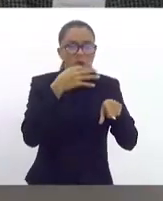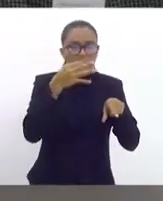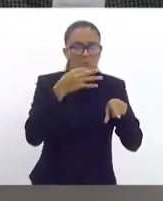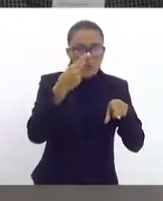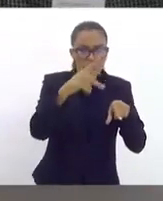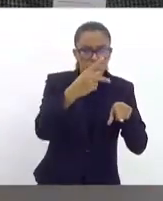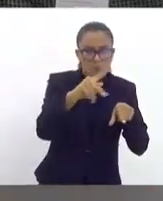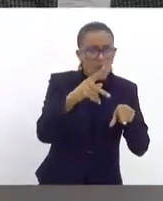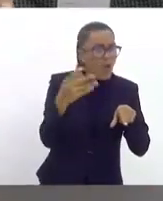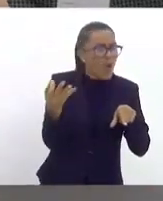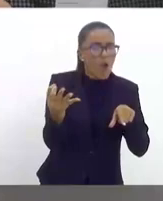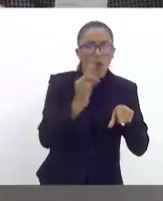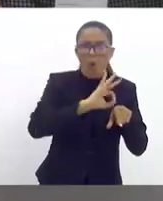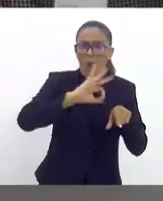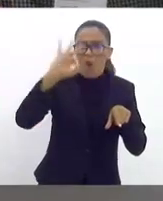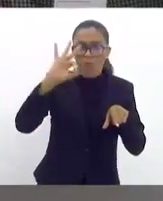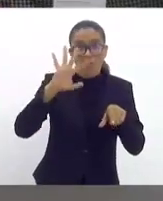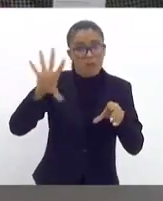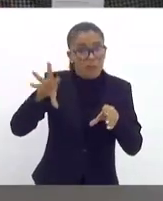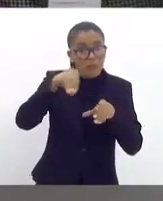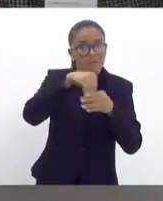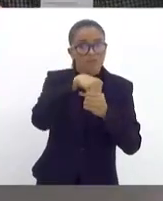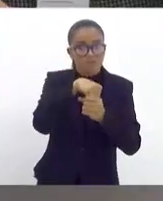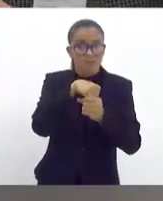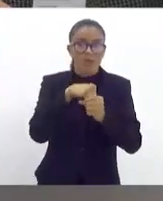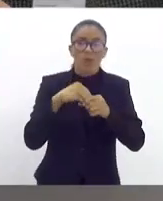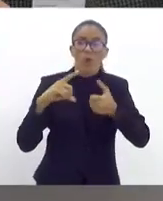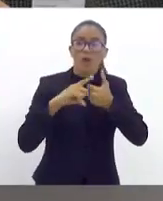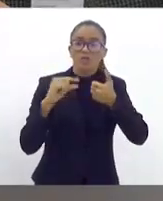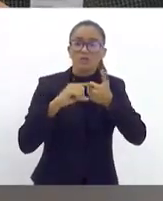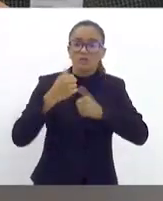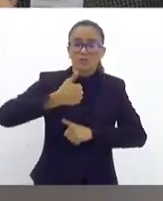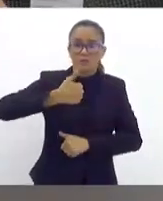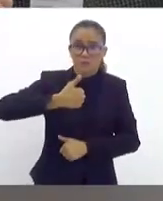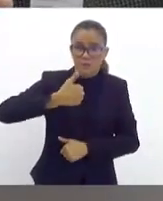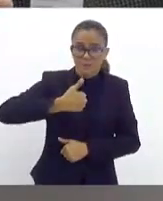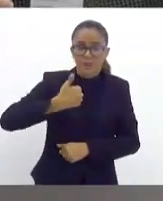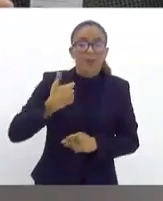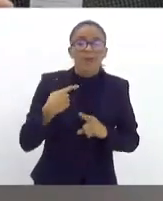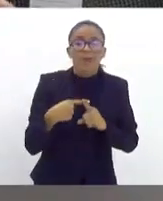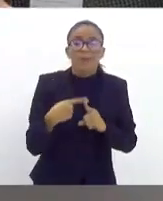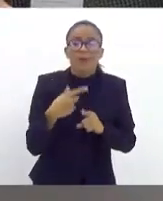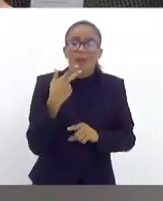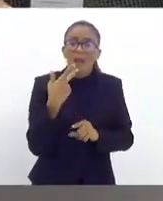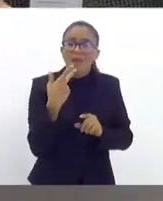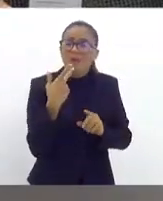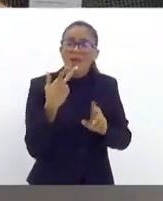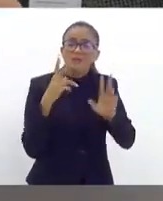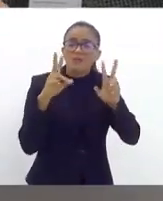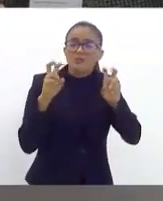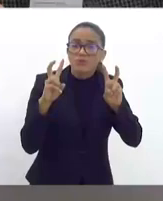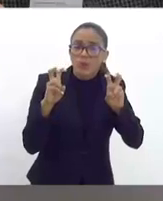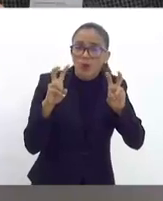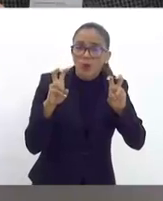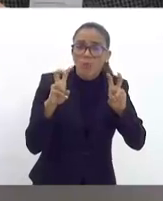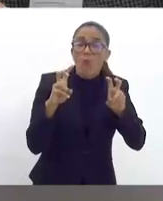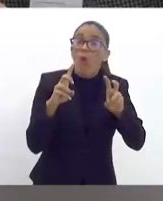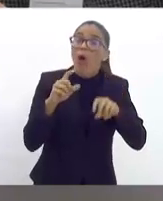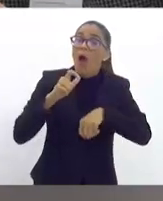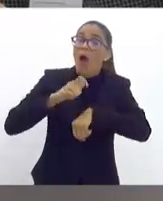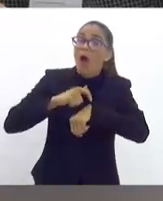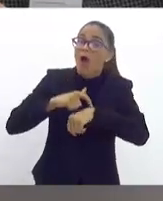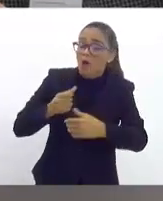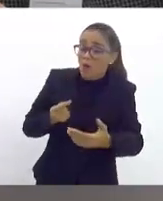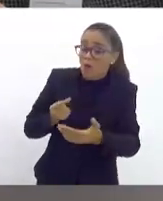de certa forma tá contida no artigo primeiro porque ele se refere a quando adquirir